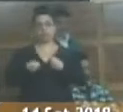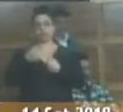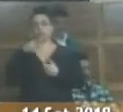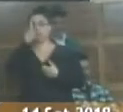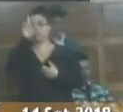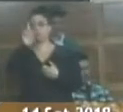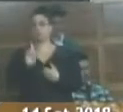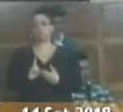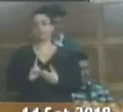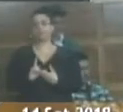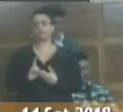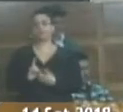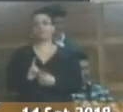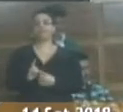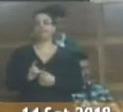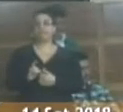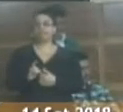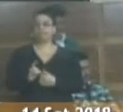direito.